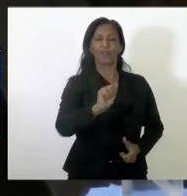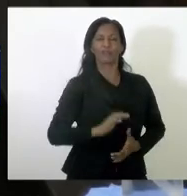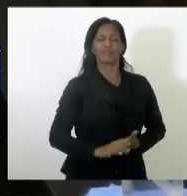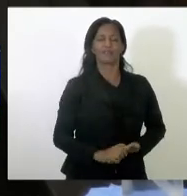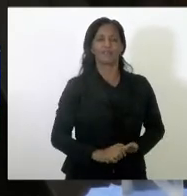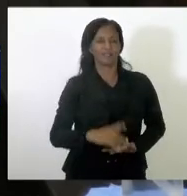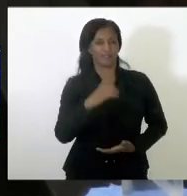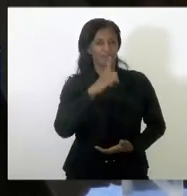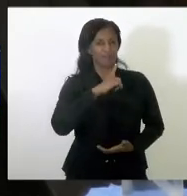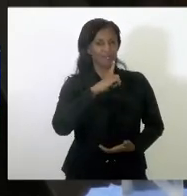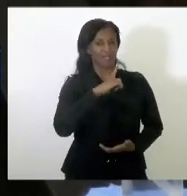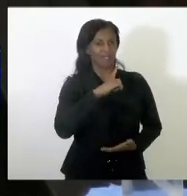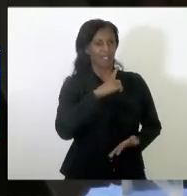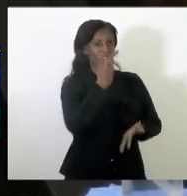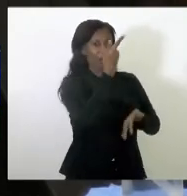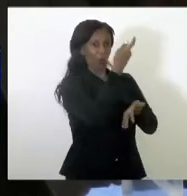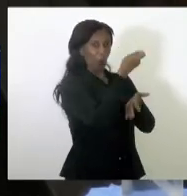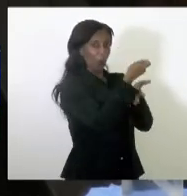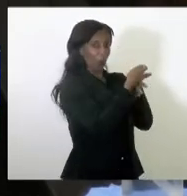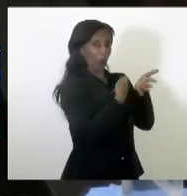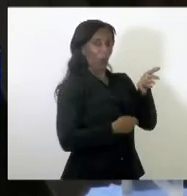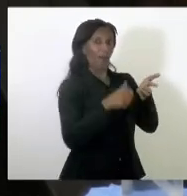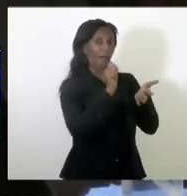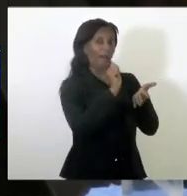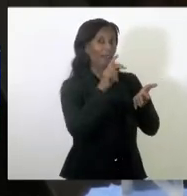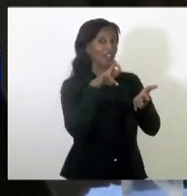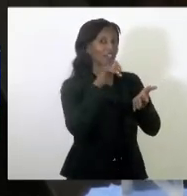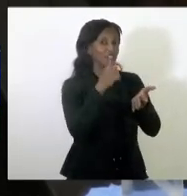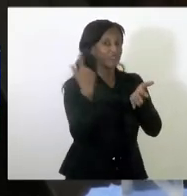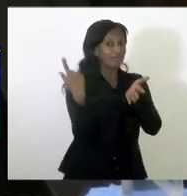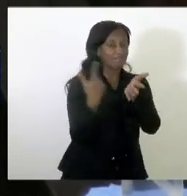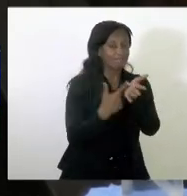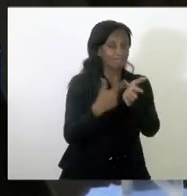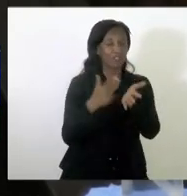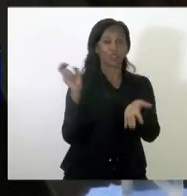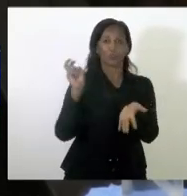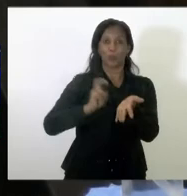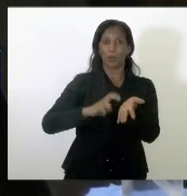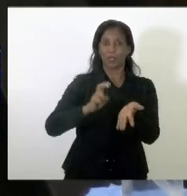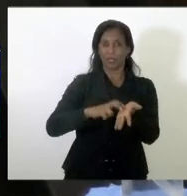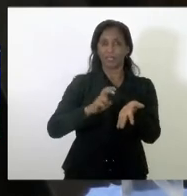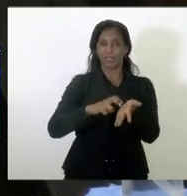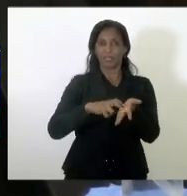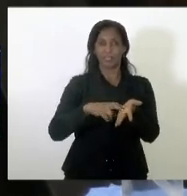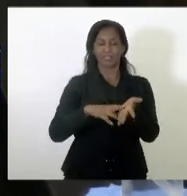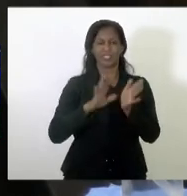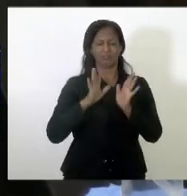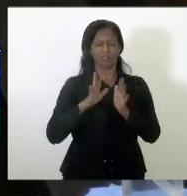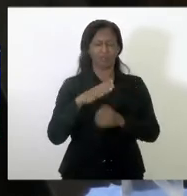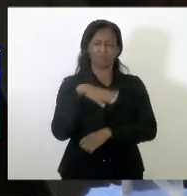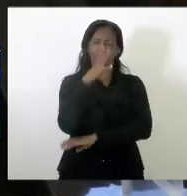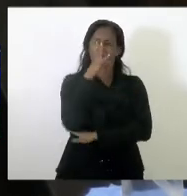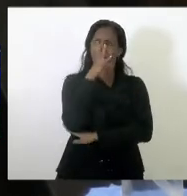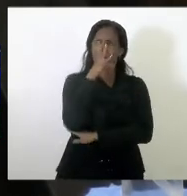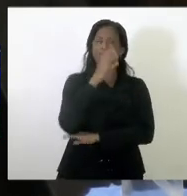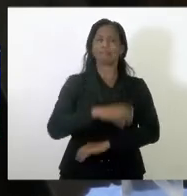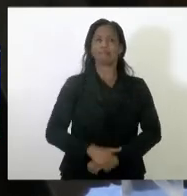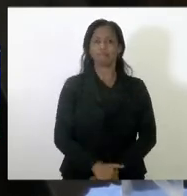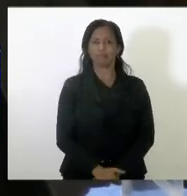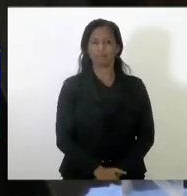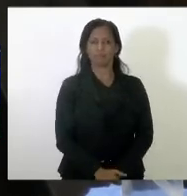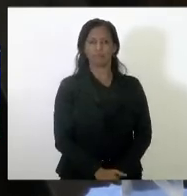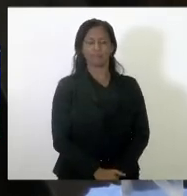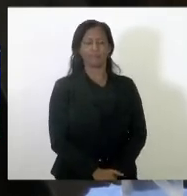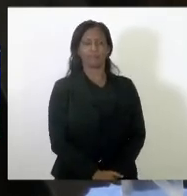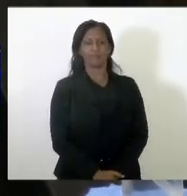tem a ver com a agenda que cumpri na parte da manhã, que me deixou muito bem impressionado, que